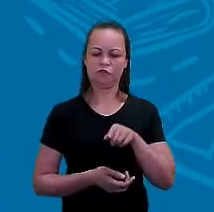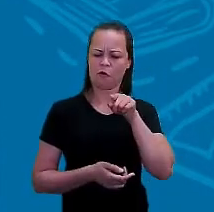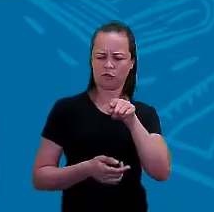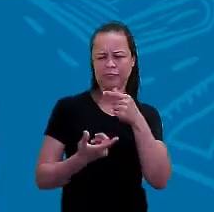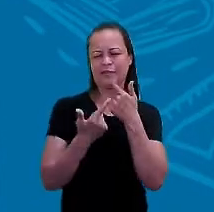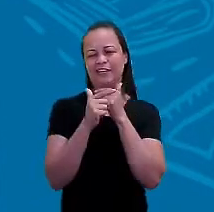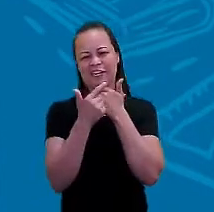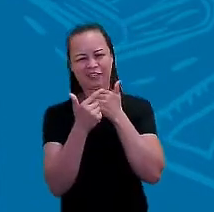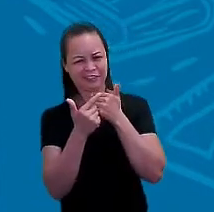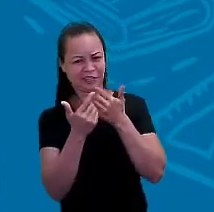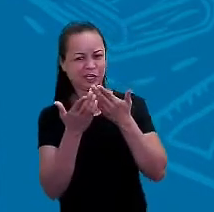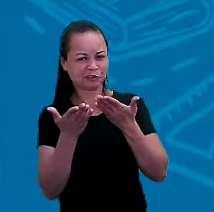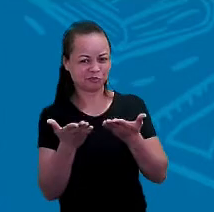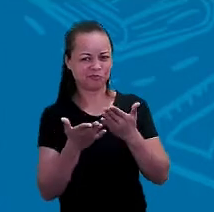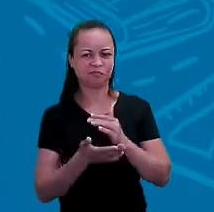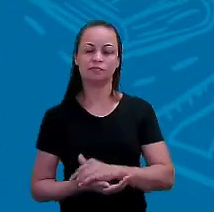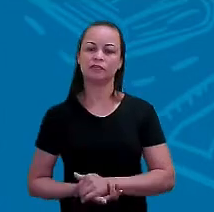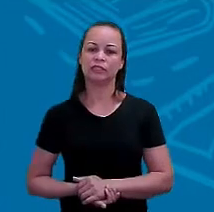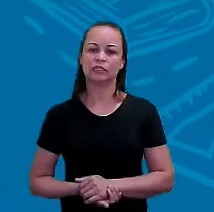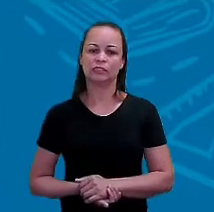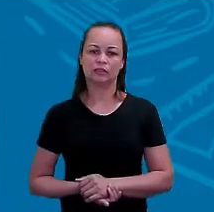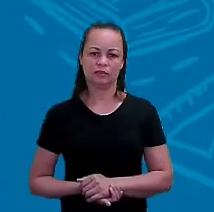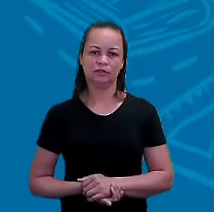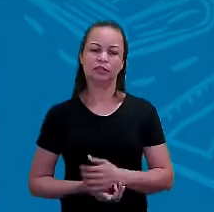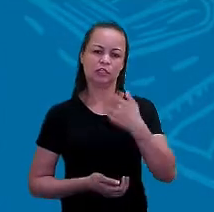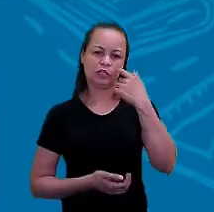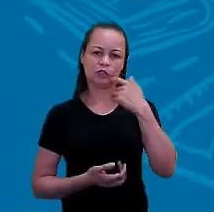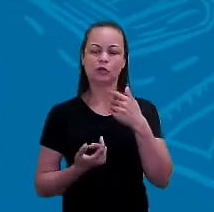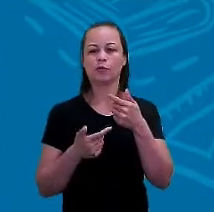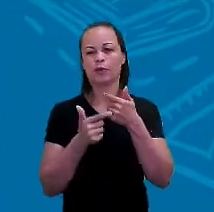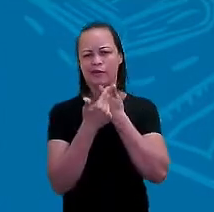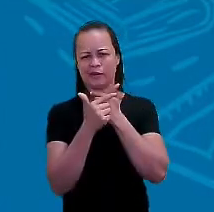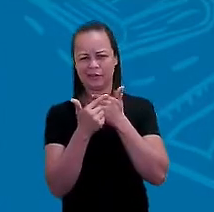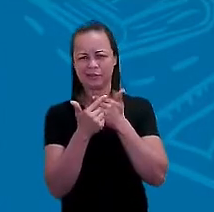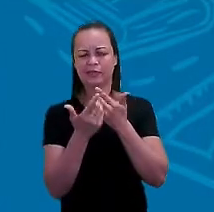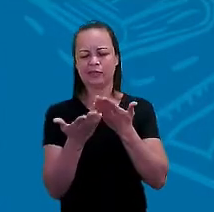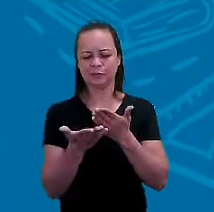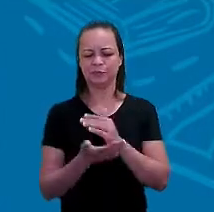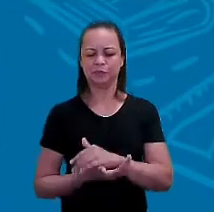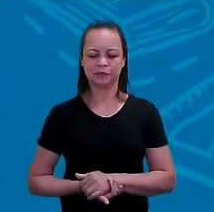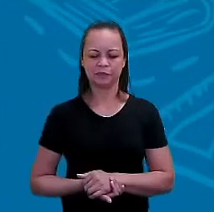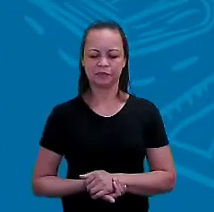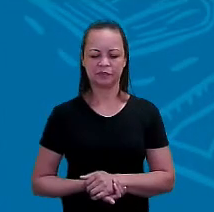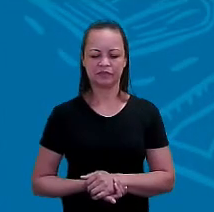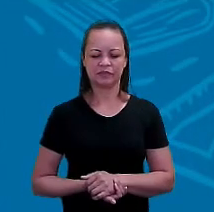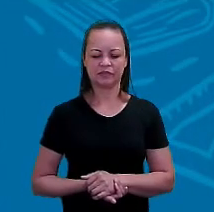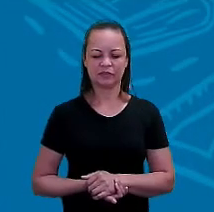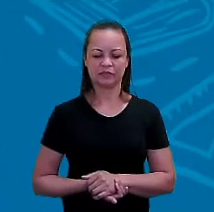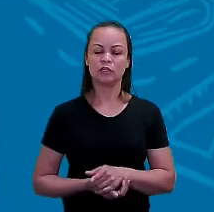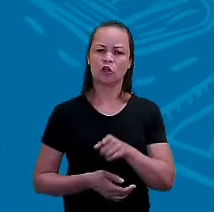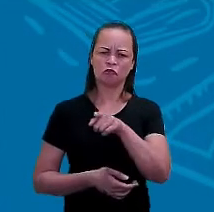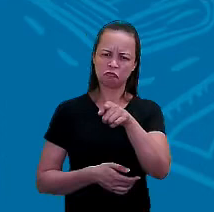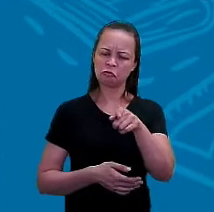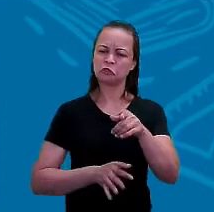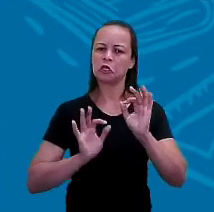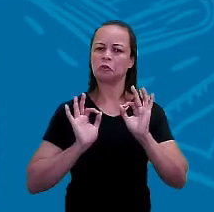you're so funny. Você é tão engraçado. You're so funny. Você é tão engraçado. É,